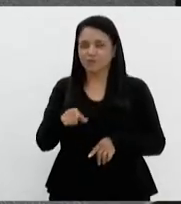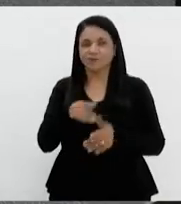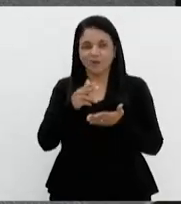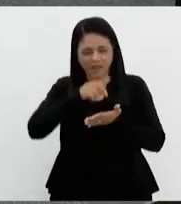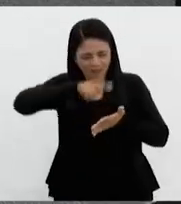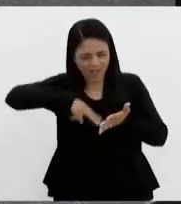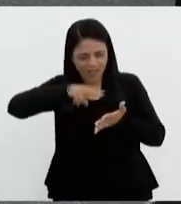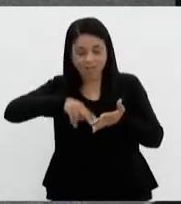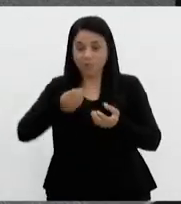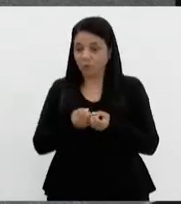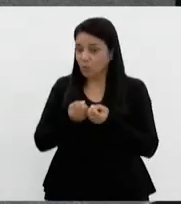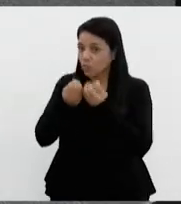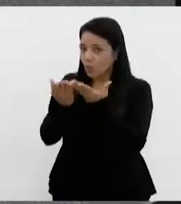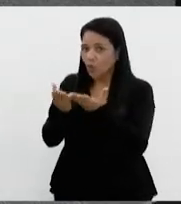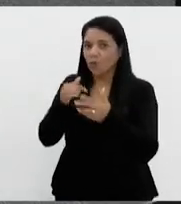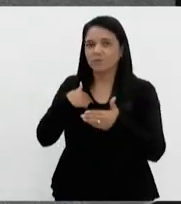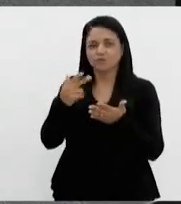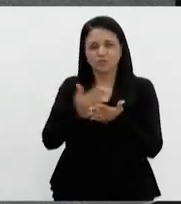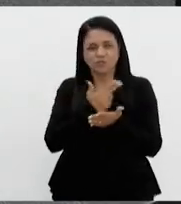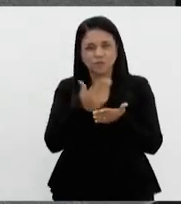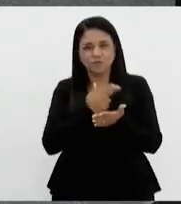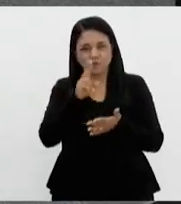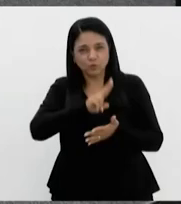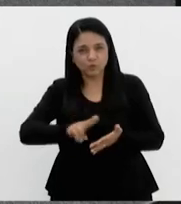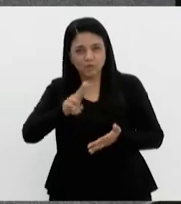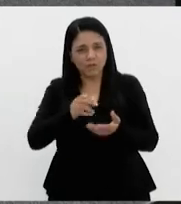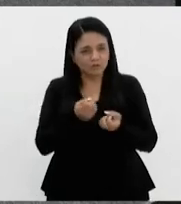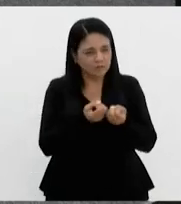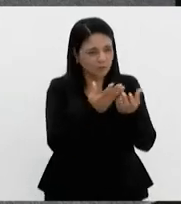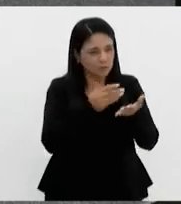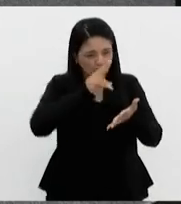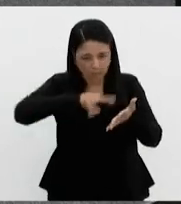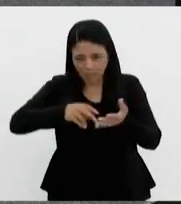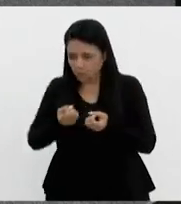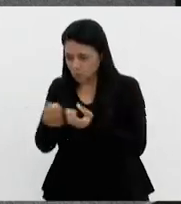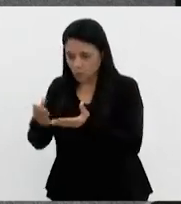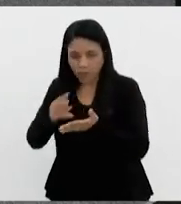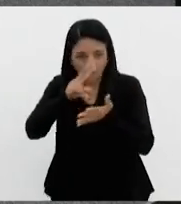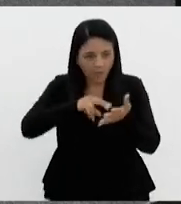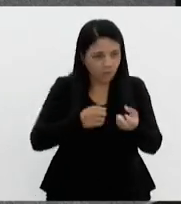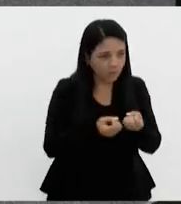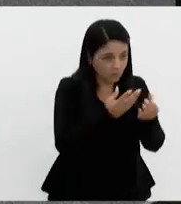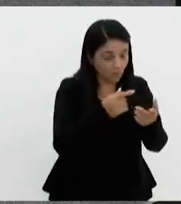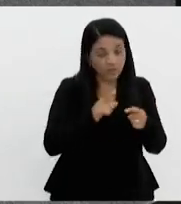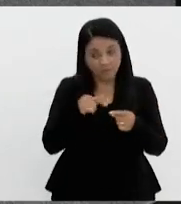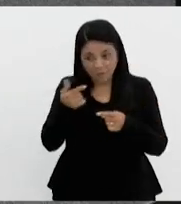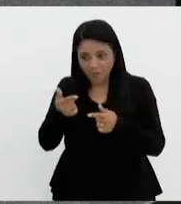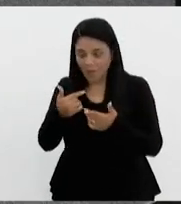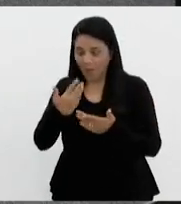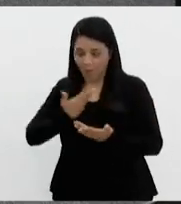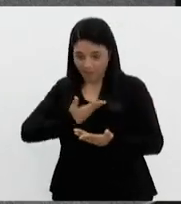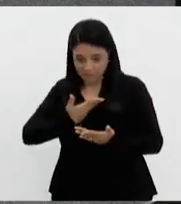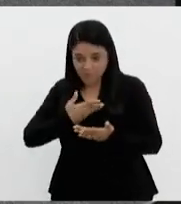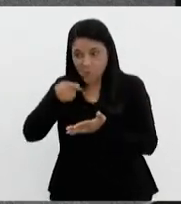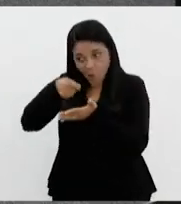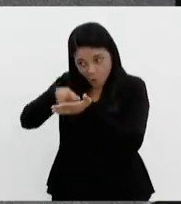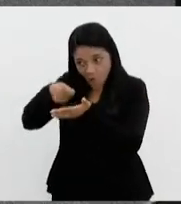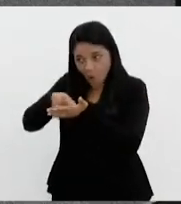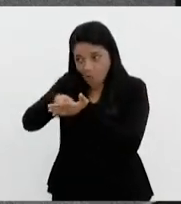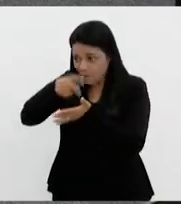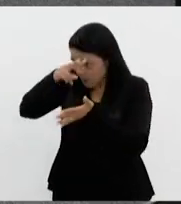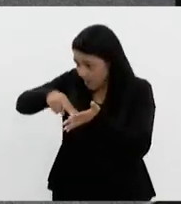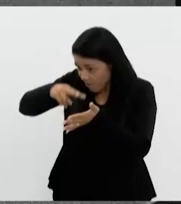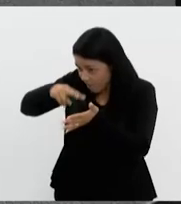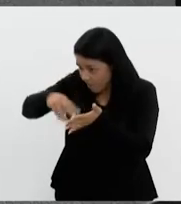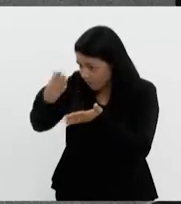meus usados frequentemente. E para alguns amigos que eu dou, depois eu cobro se eles realmente leram os livros que eu